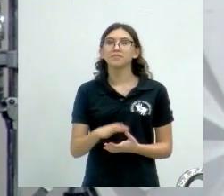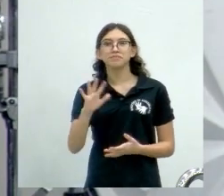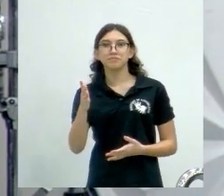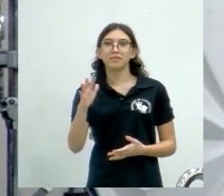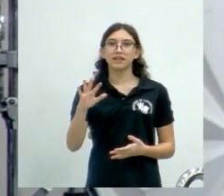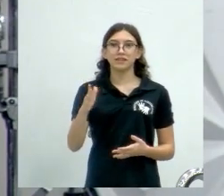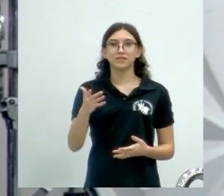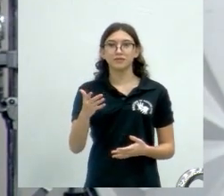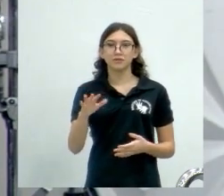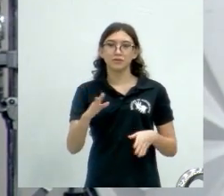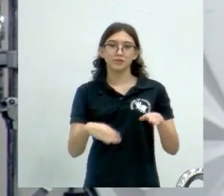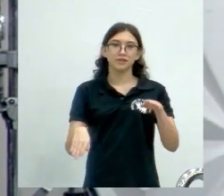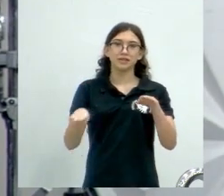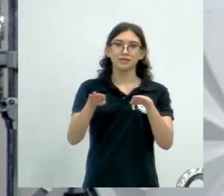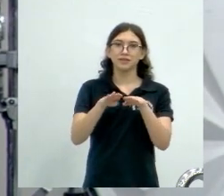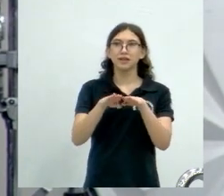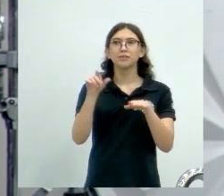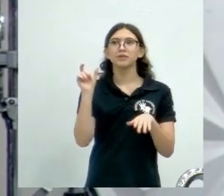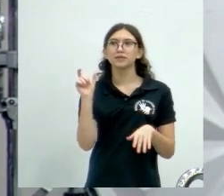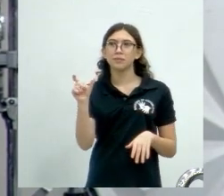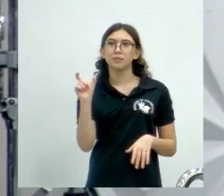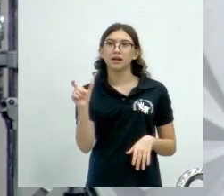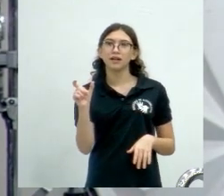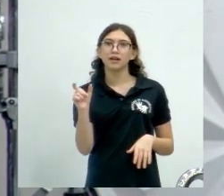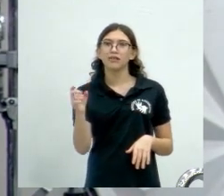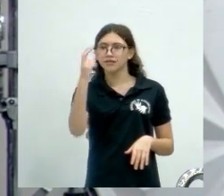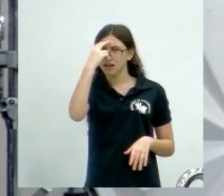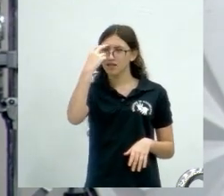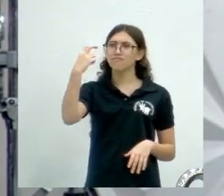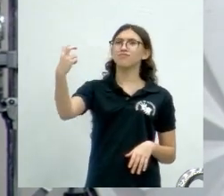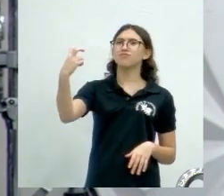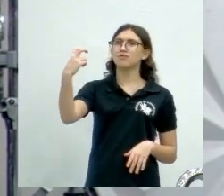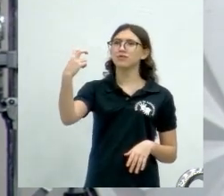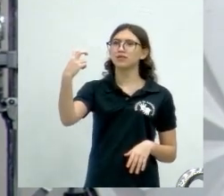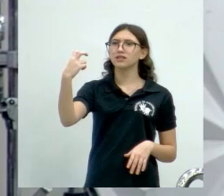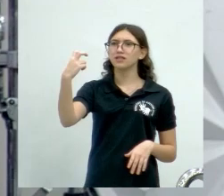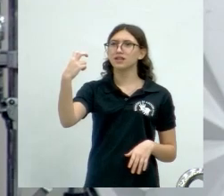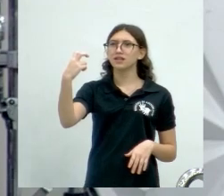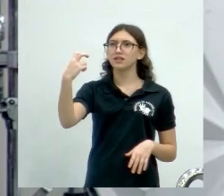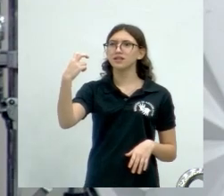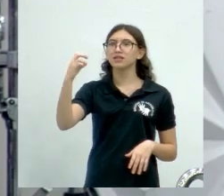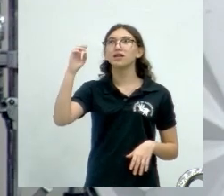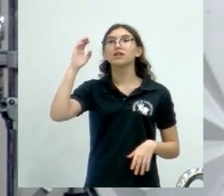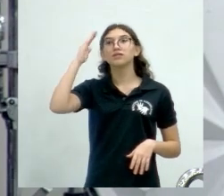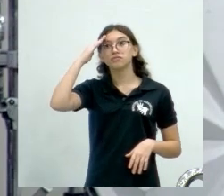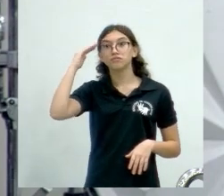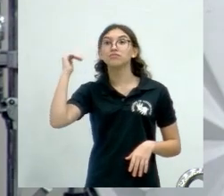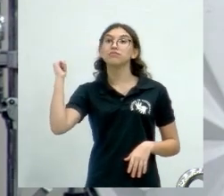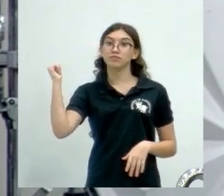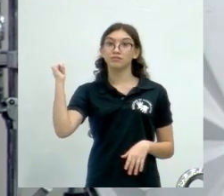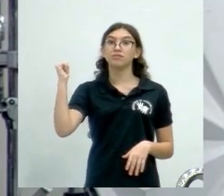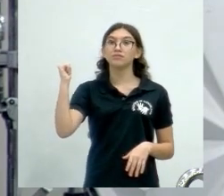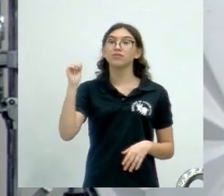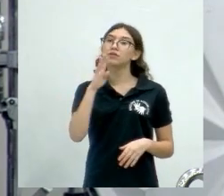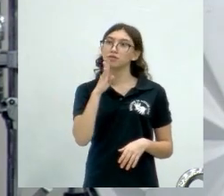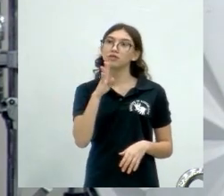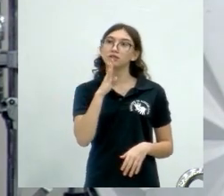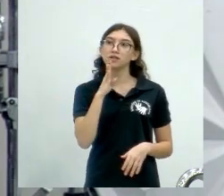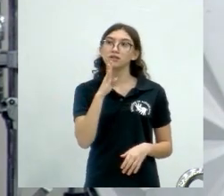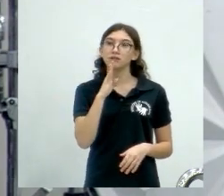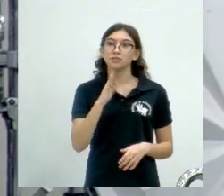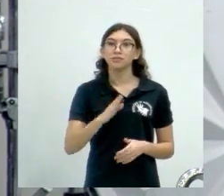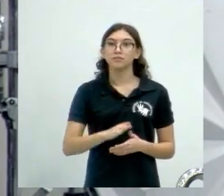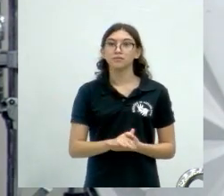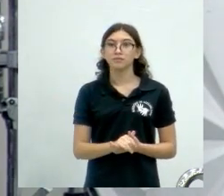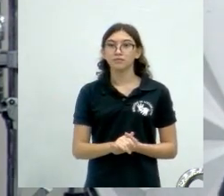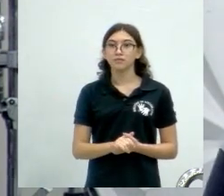menos a equivalência dessa palavra, a prudência no sentido da esperteza. E é muito interessante porque essa expressão aqui